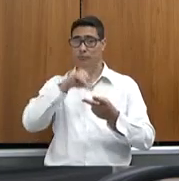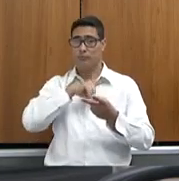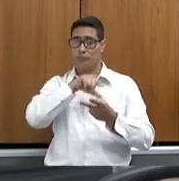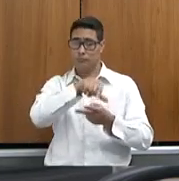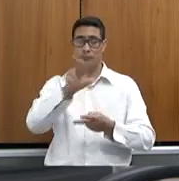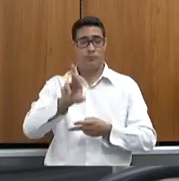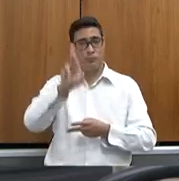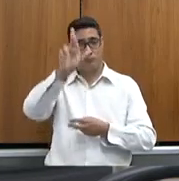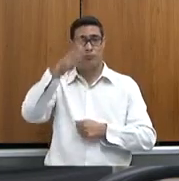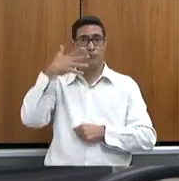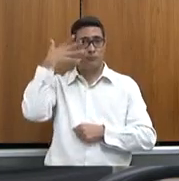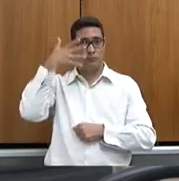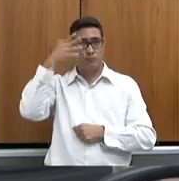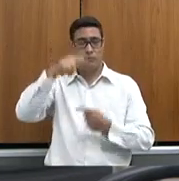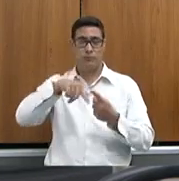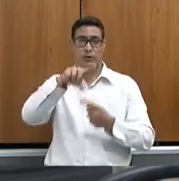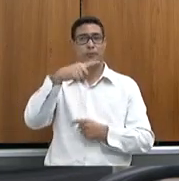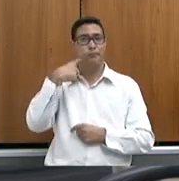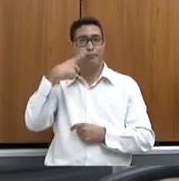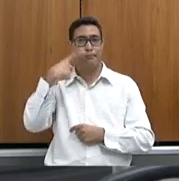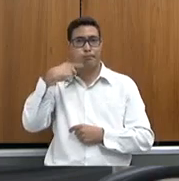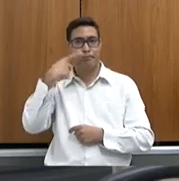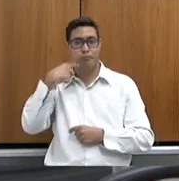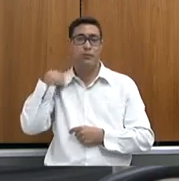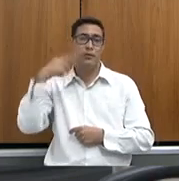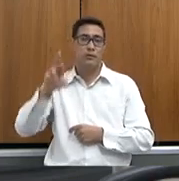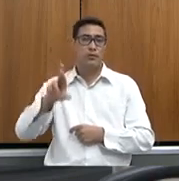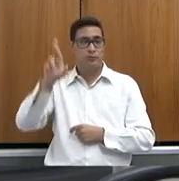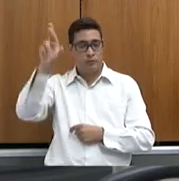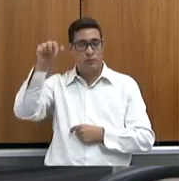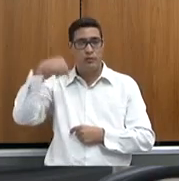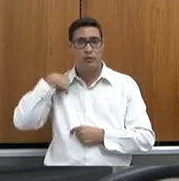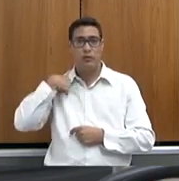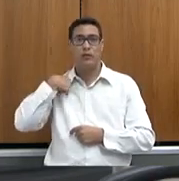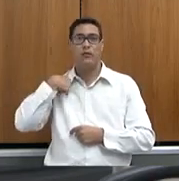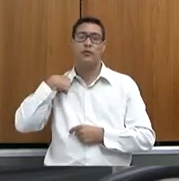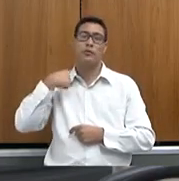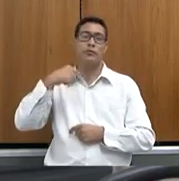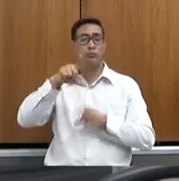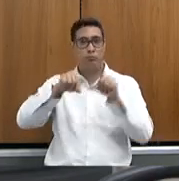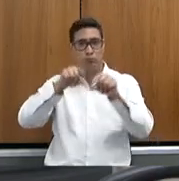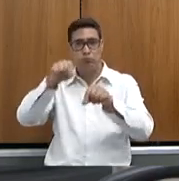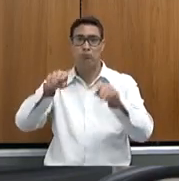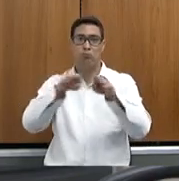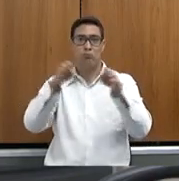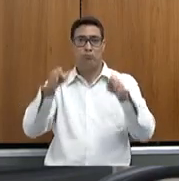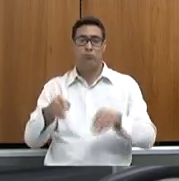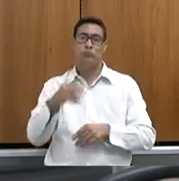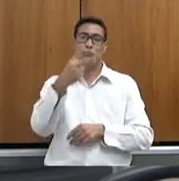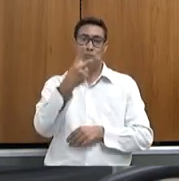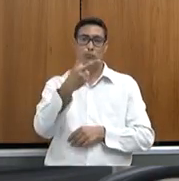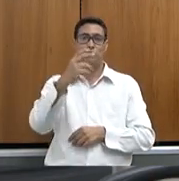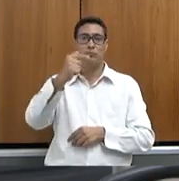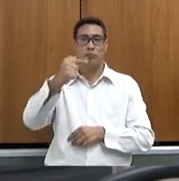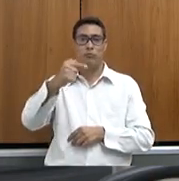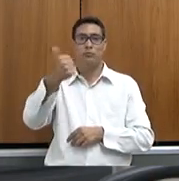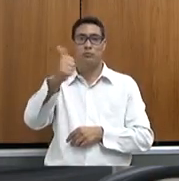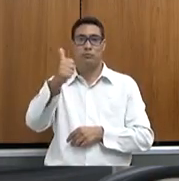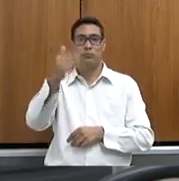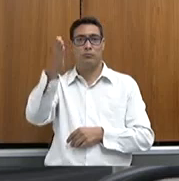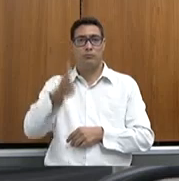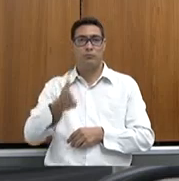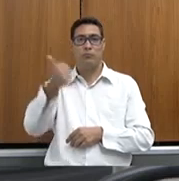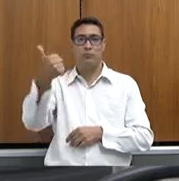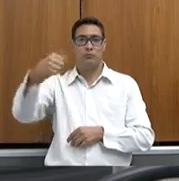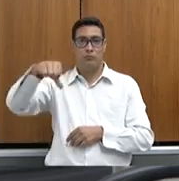a palavra às deputadas e aos deputados nos termos da deliberação da mesa, número 2711 de 2019,